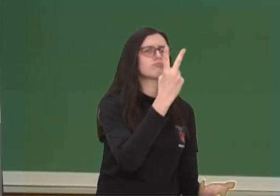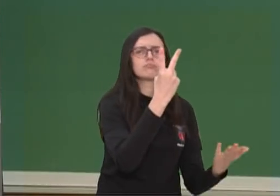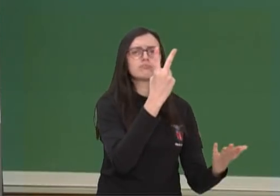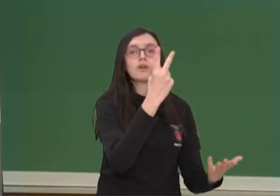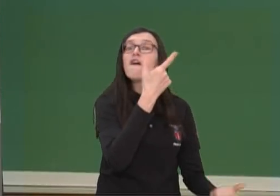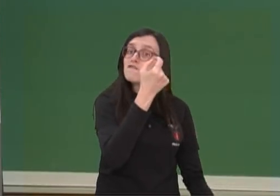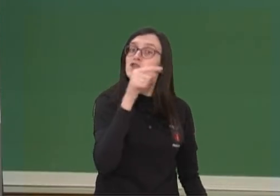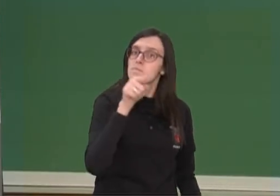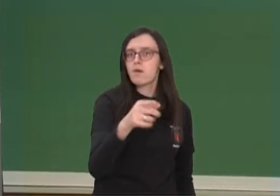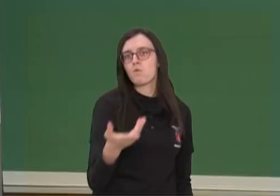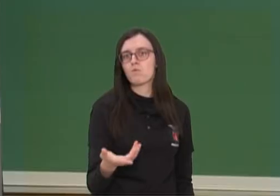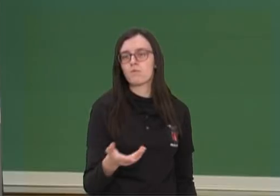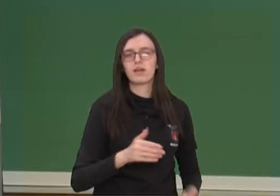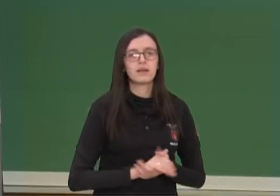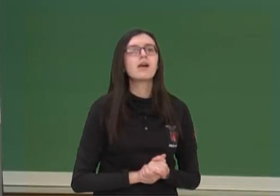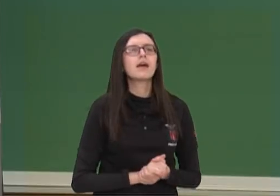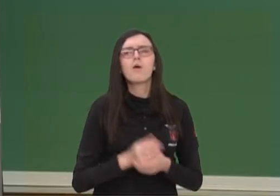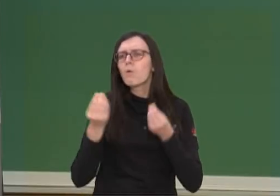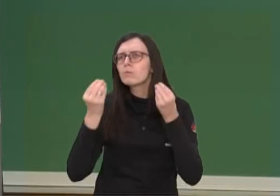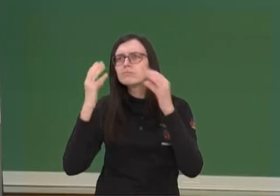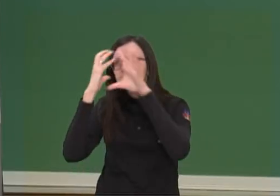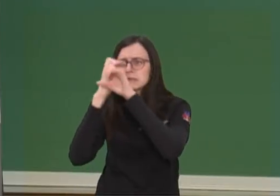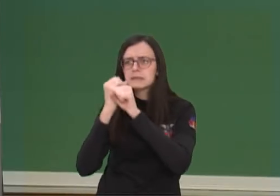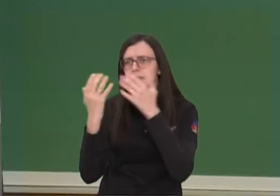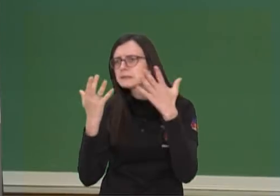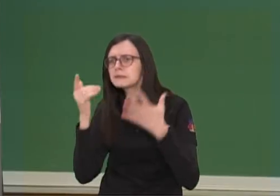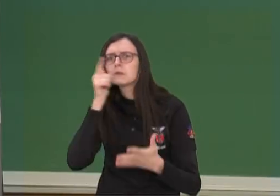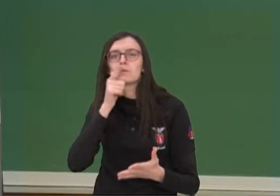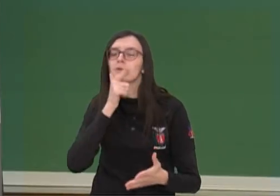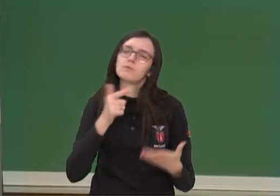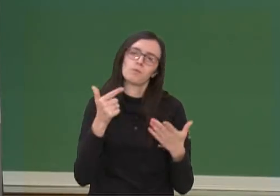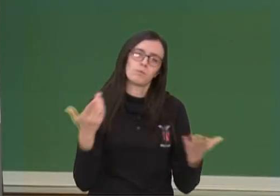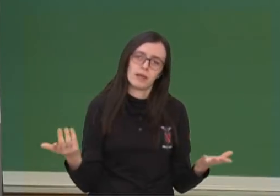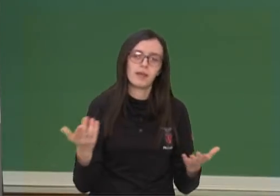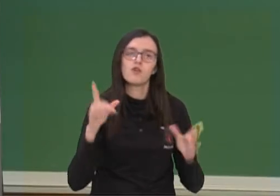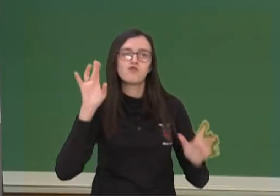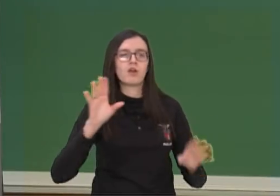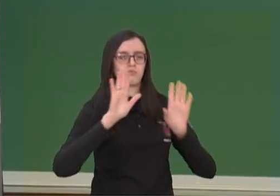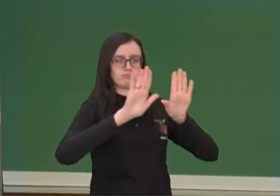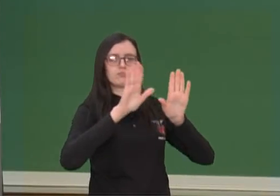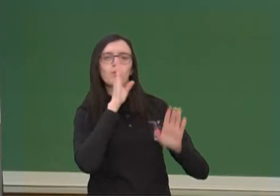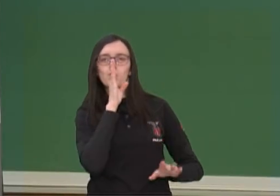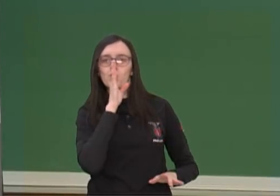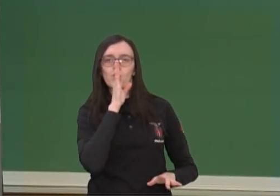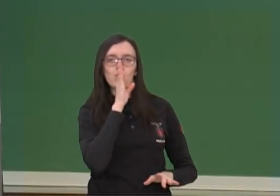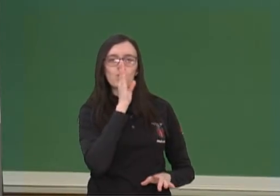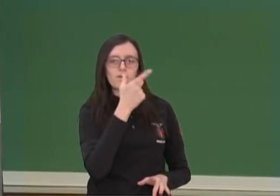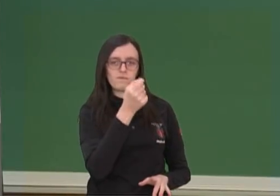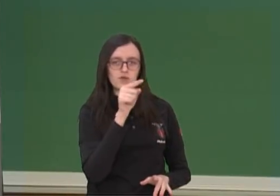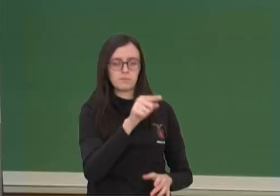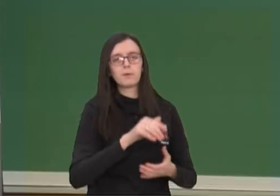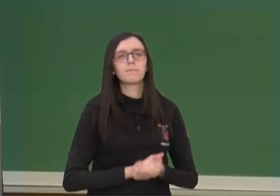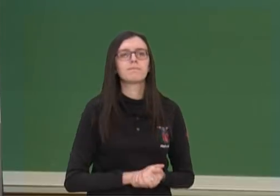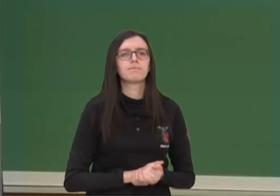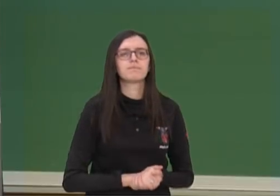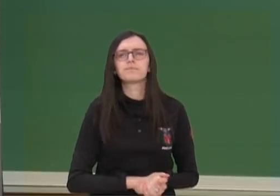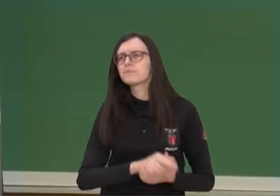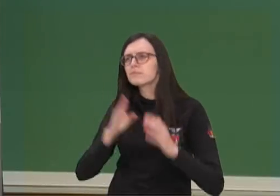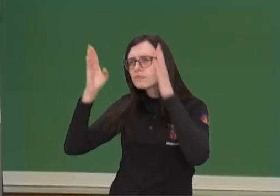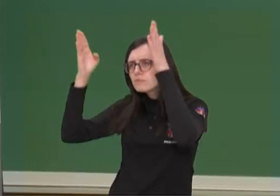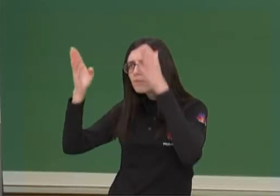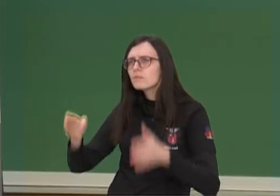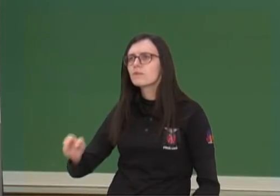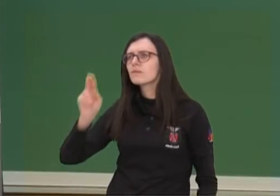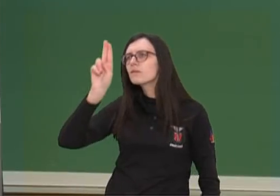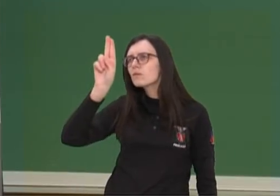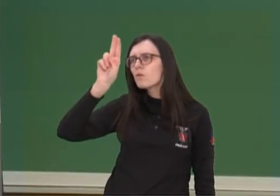tem alguém para eu juntar com ele aqui? Para eu somar? Não tem, então ele vai ficar sozinho. Agora, olha na ordem das unidades de milhar, o que